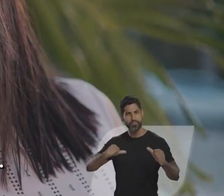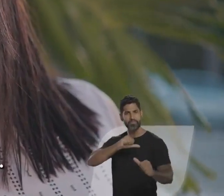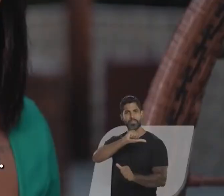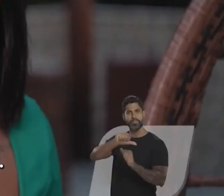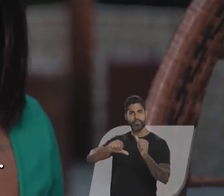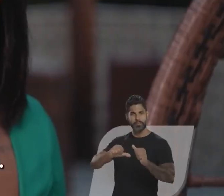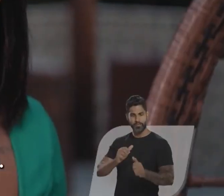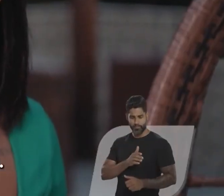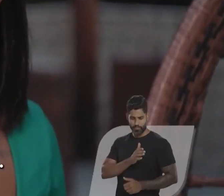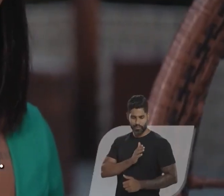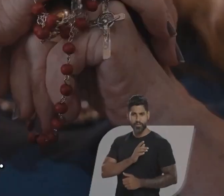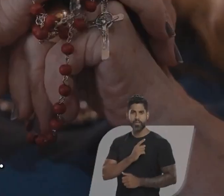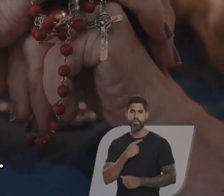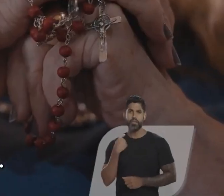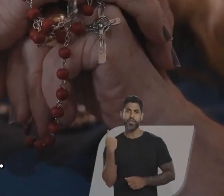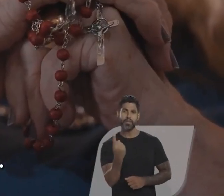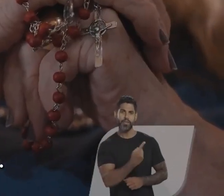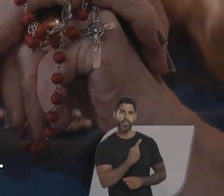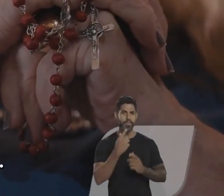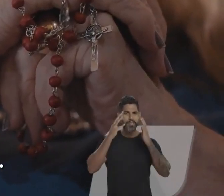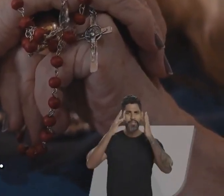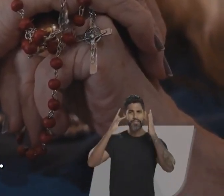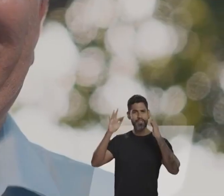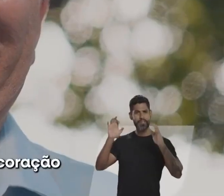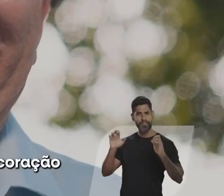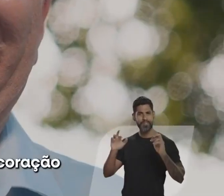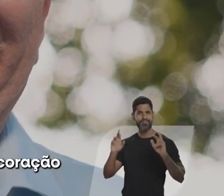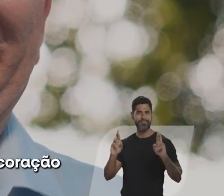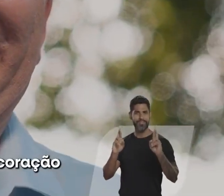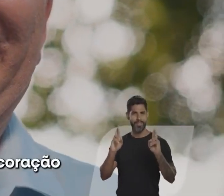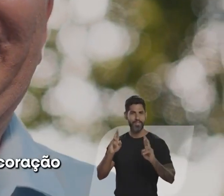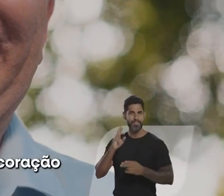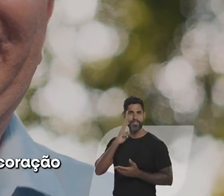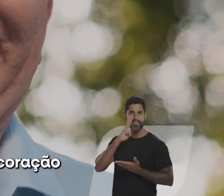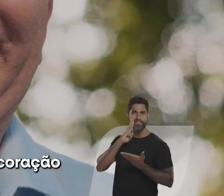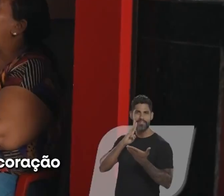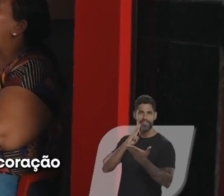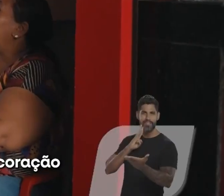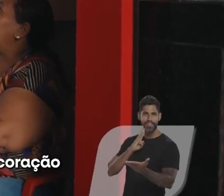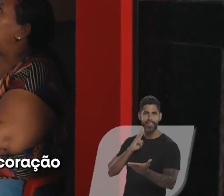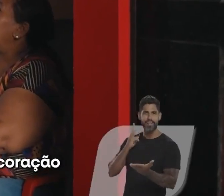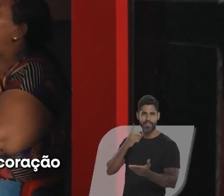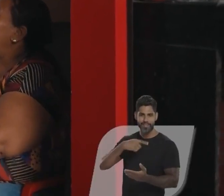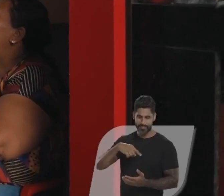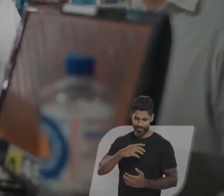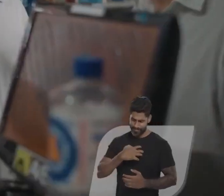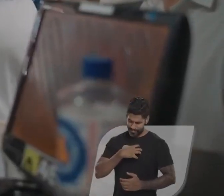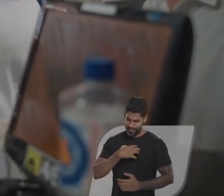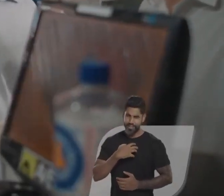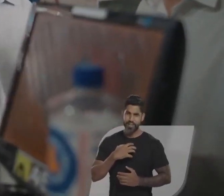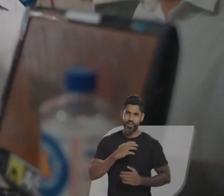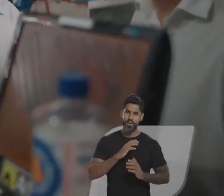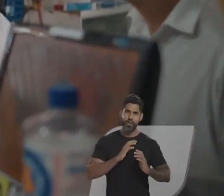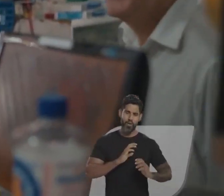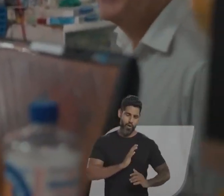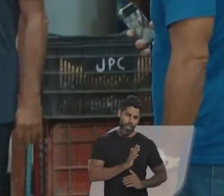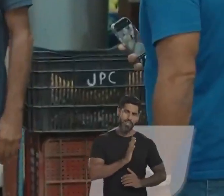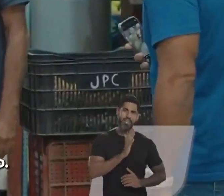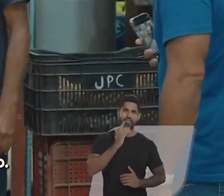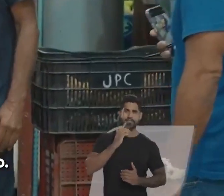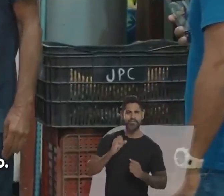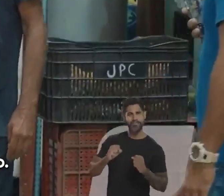coração é feito de fé e esperança. Em Queiroga, a gente sente um coração guerreiro,